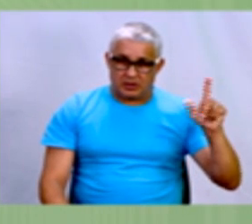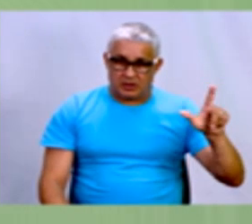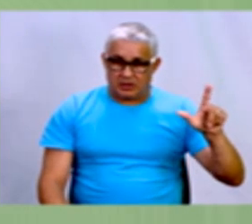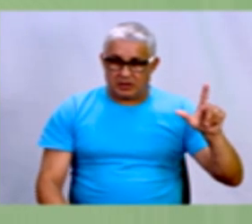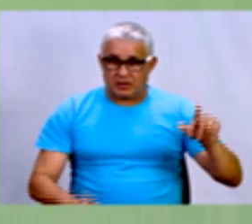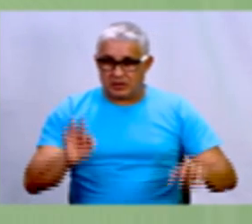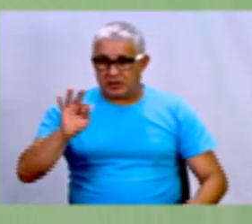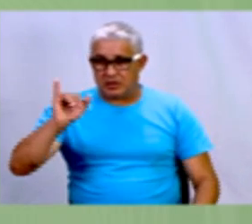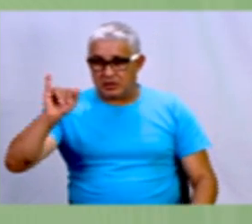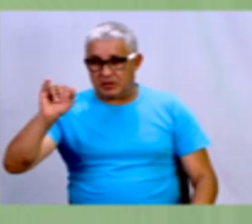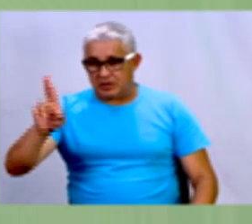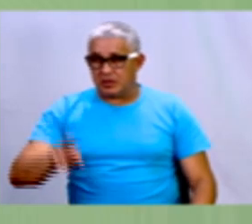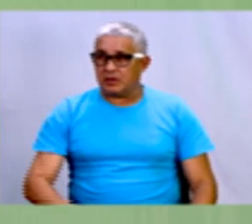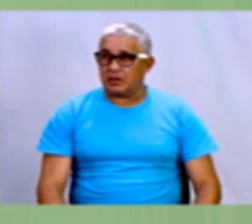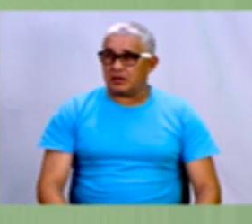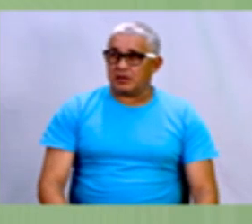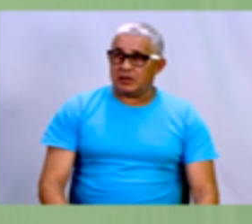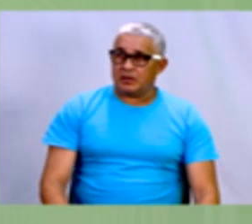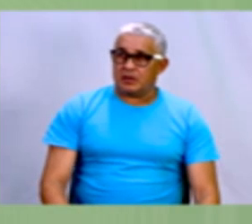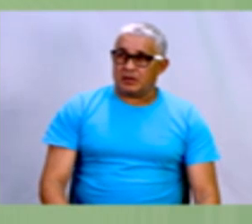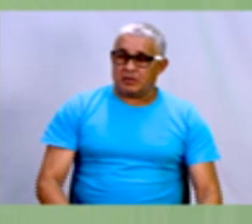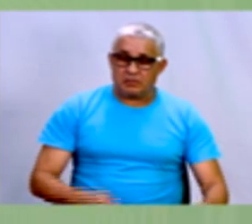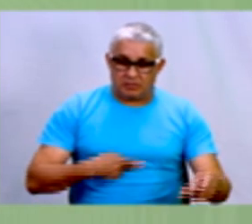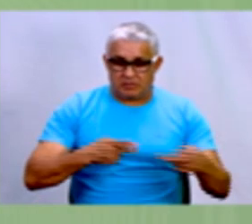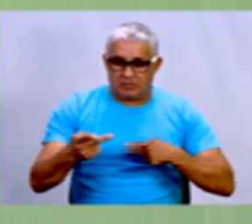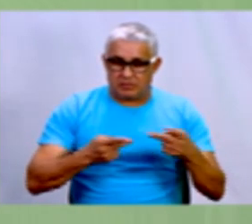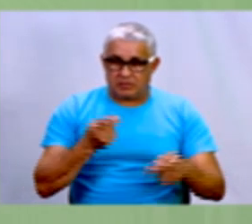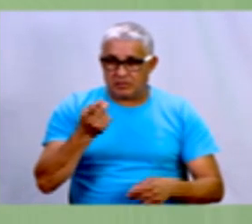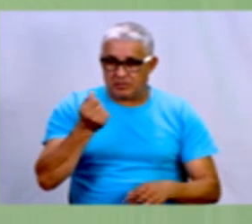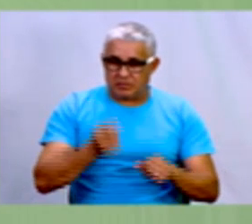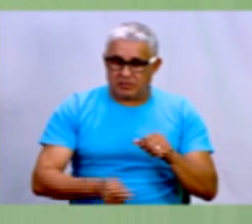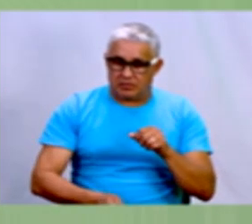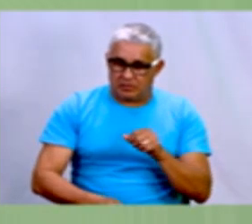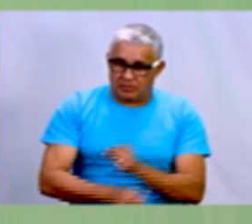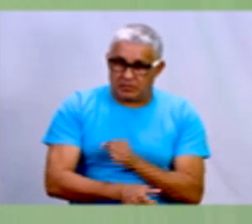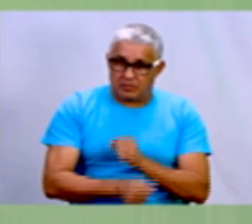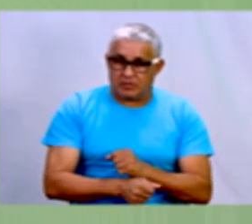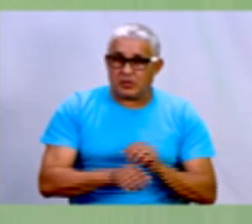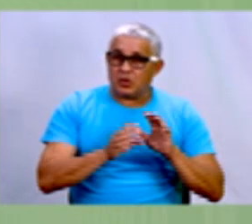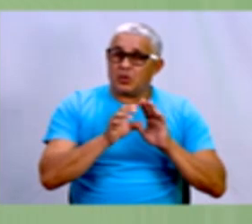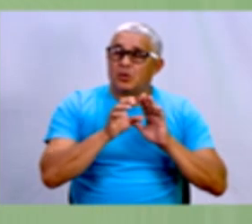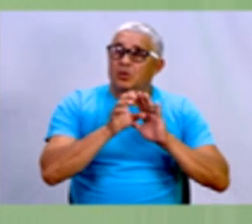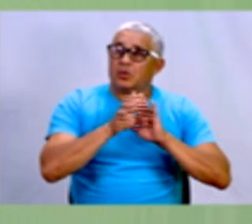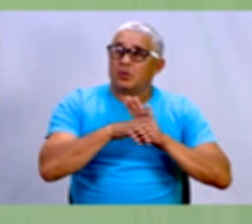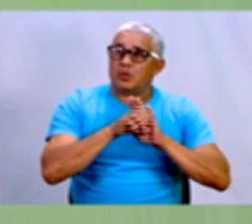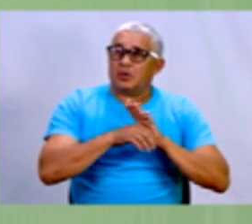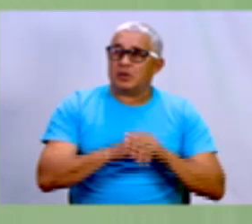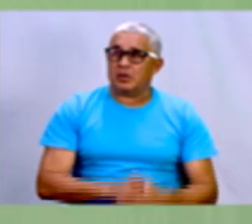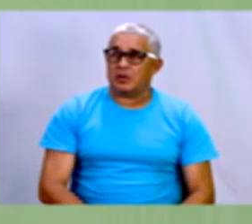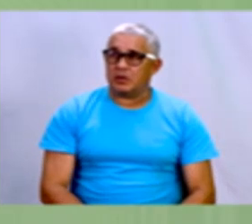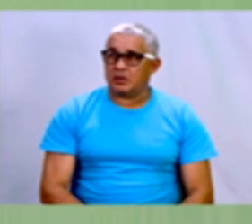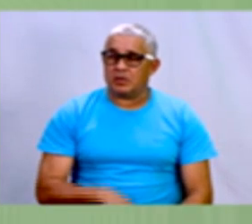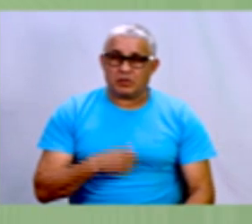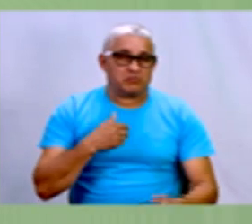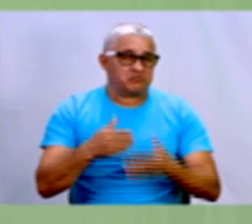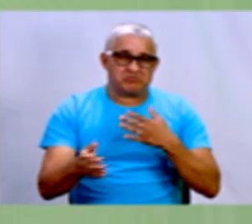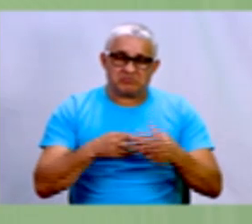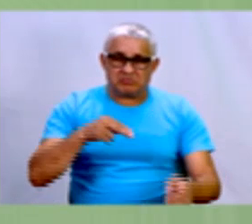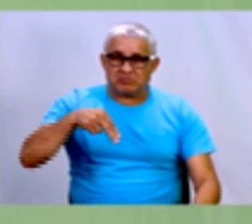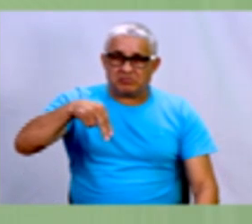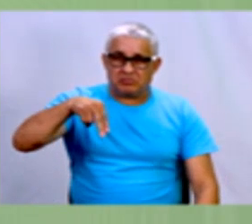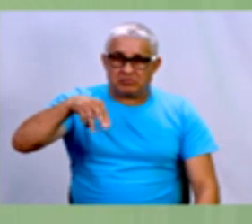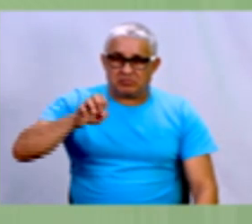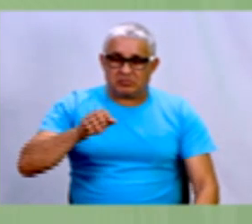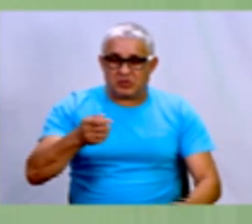Aí vamos lá, projeto de investimento, olha só, vamos conceituar. consiste em qualquer negócio